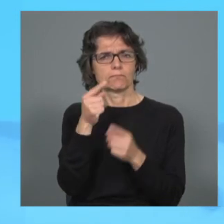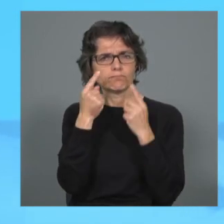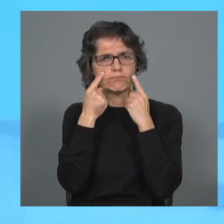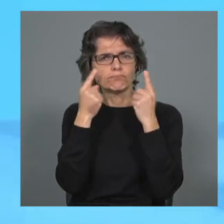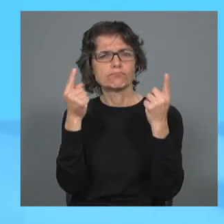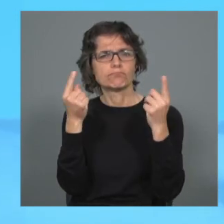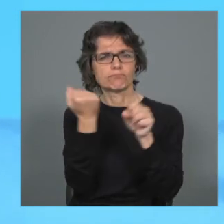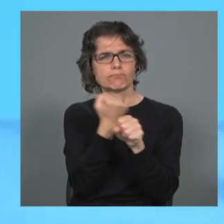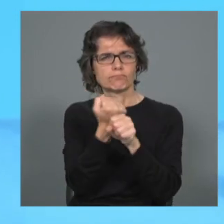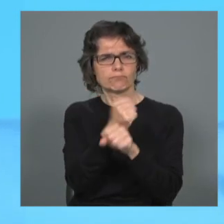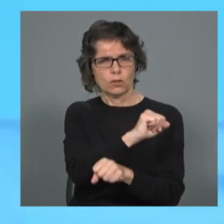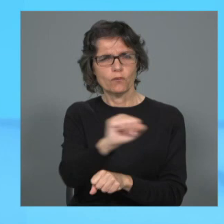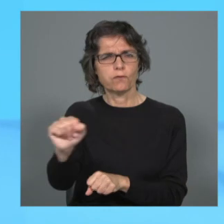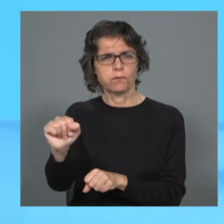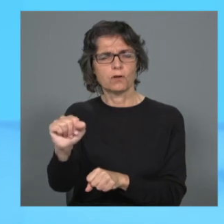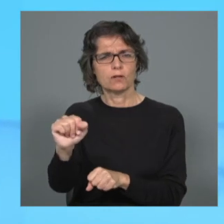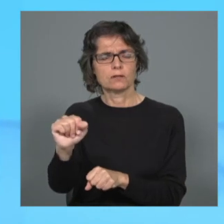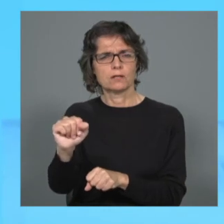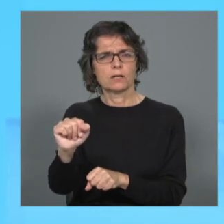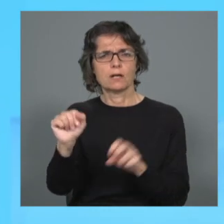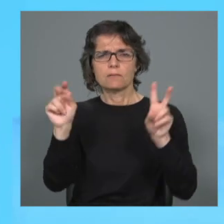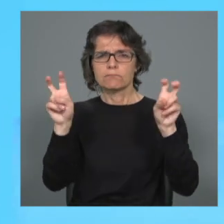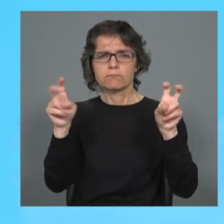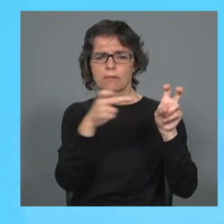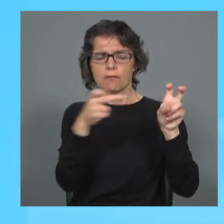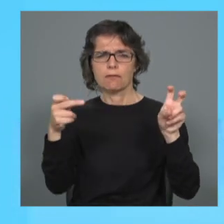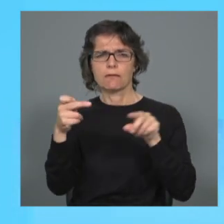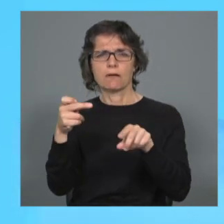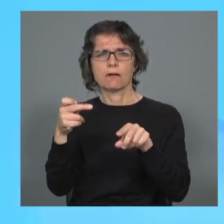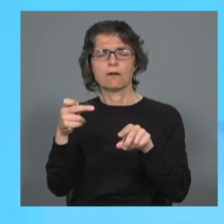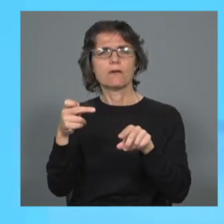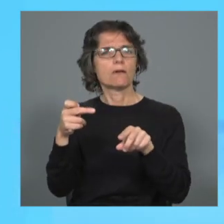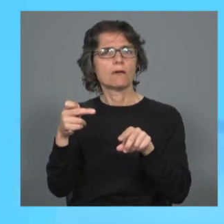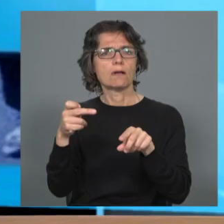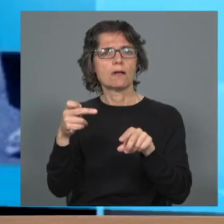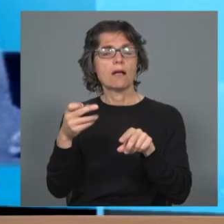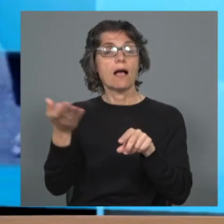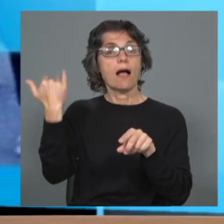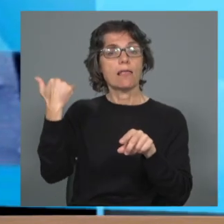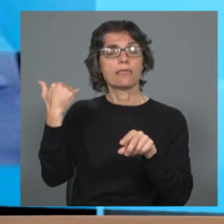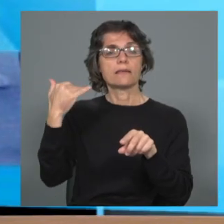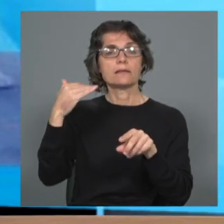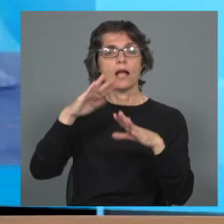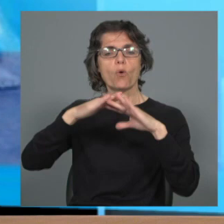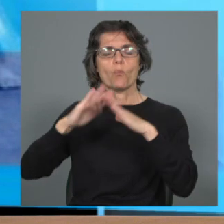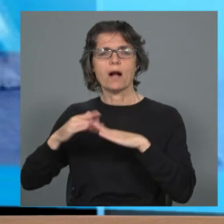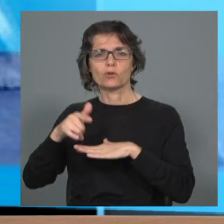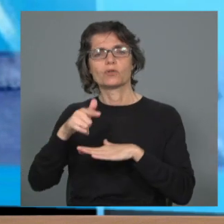toda a atividade da ajuda de mãe, que é quando dizem que antes o bairro tomava conta do bebê, agora a ajuda de mãe é o